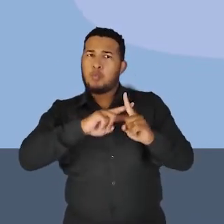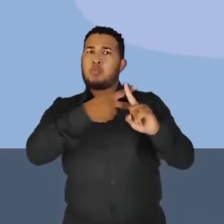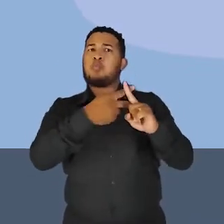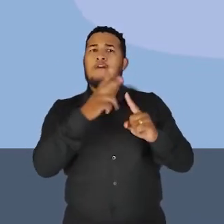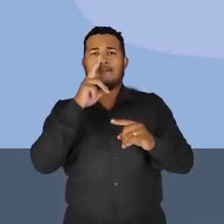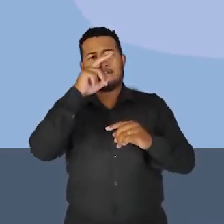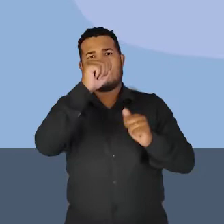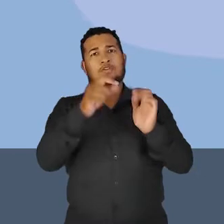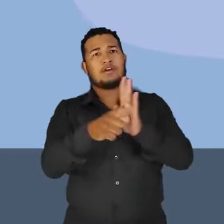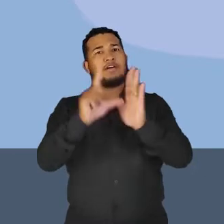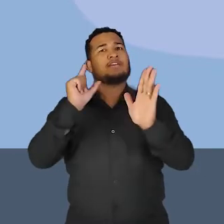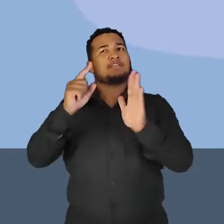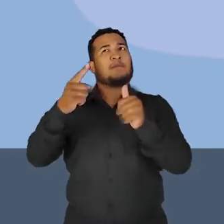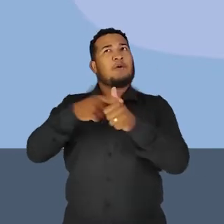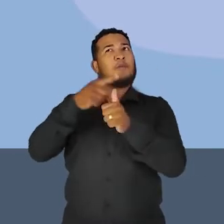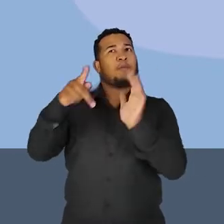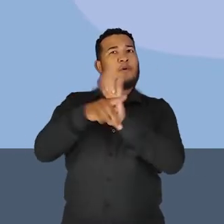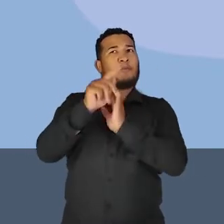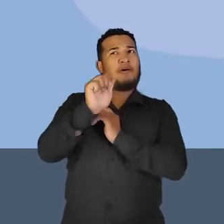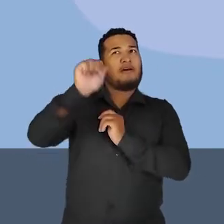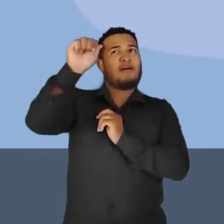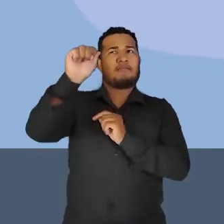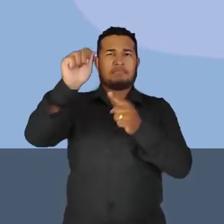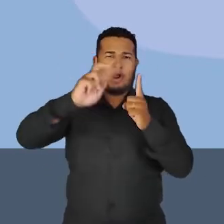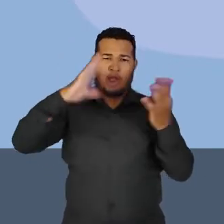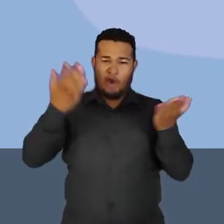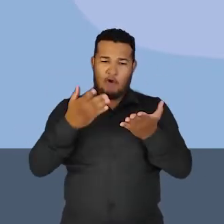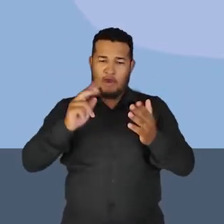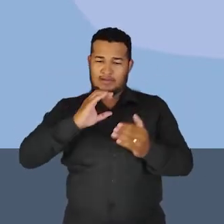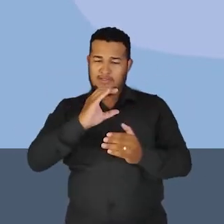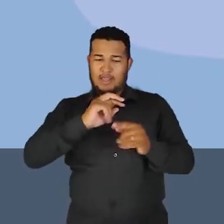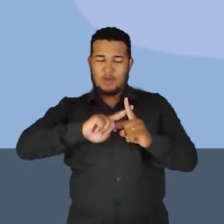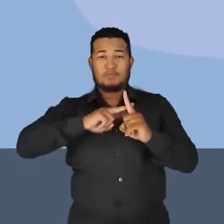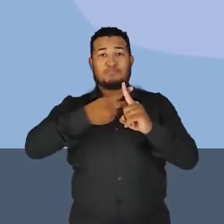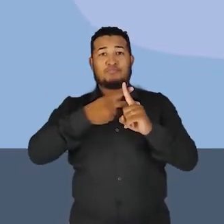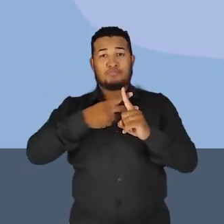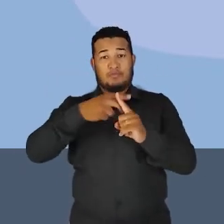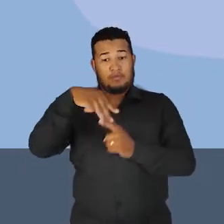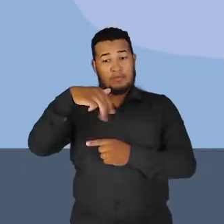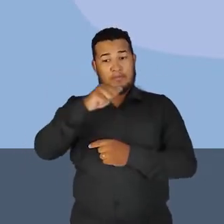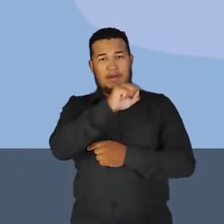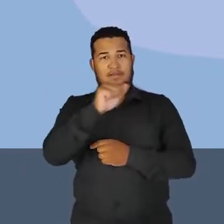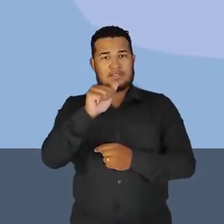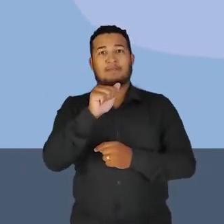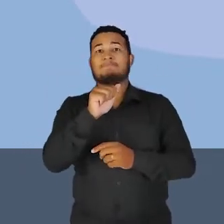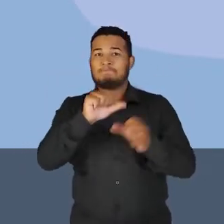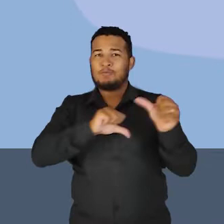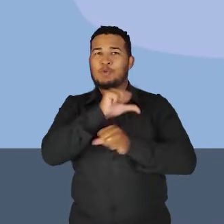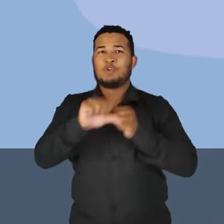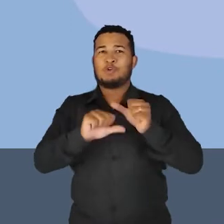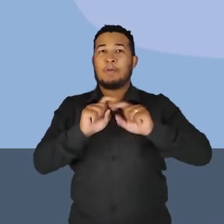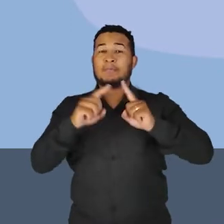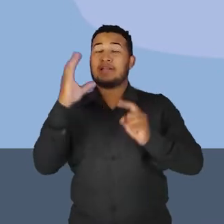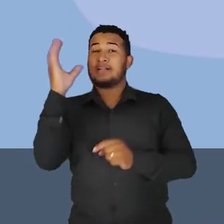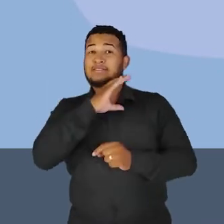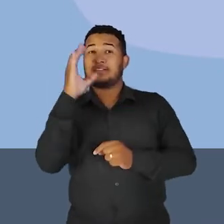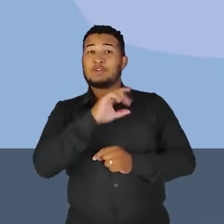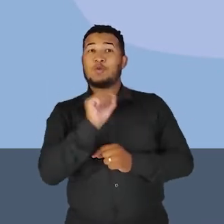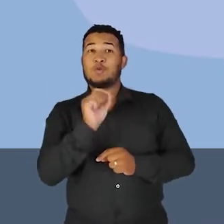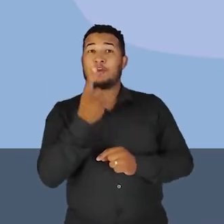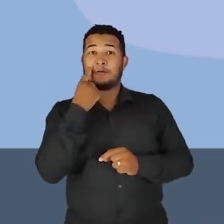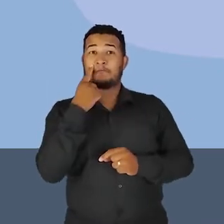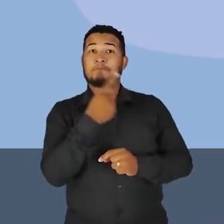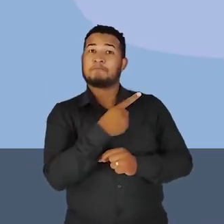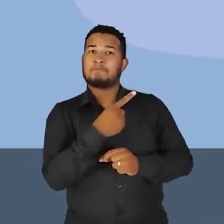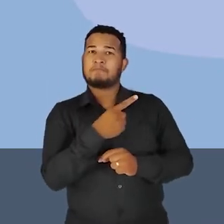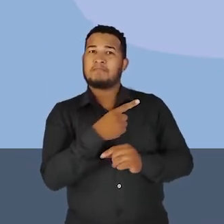aplicado no exemplo A. A massa continua a mesma, mas olha o que está acontecendo com a aceleração. A aceleração está